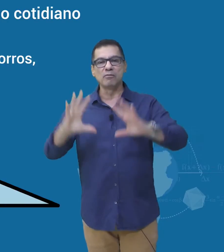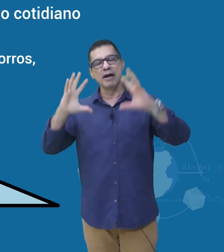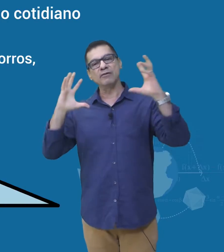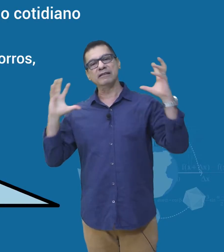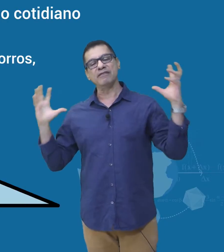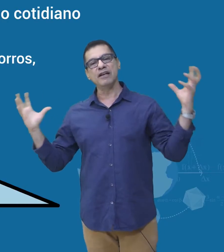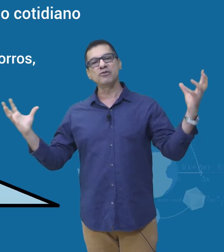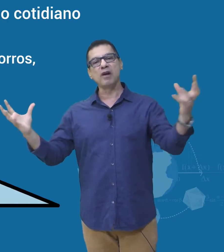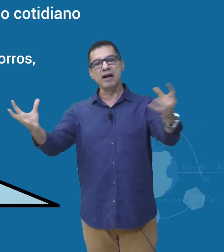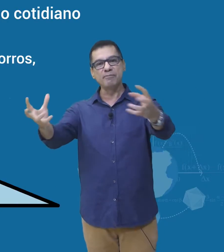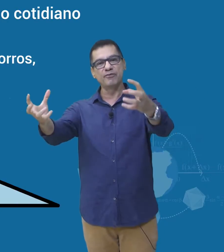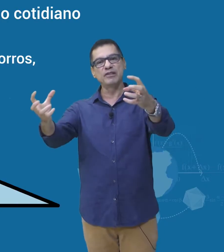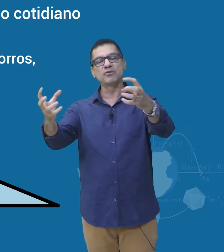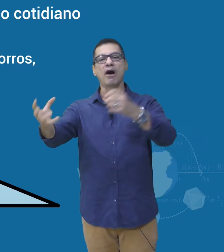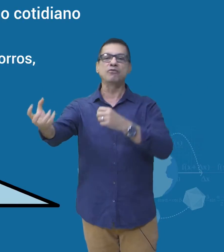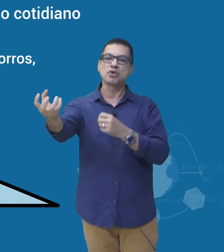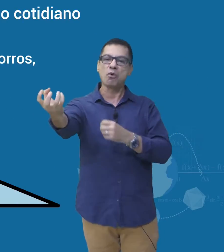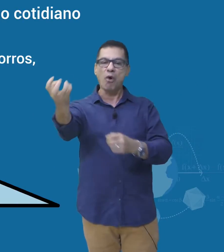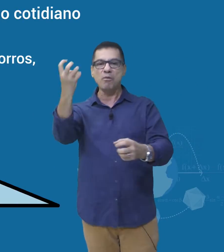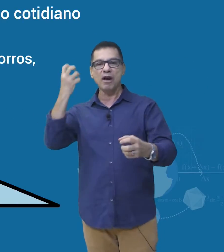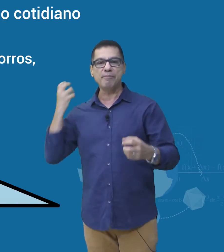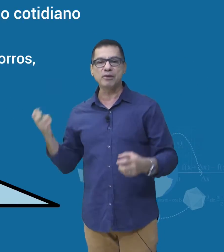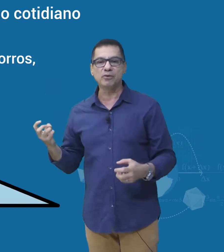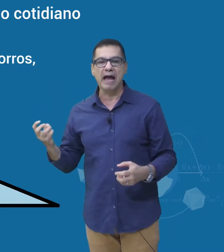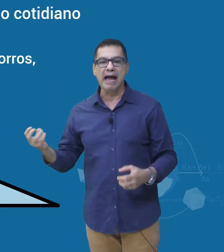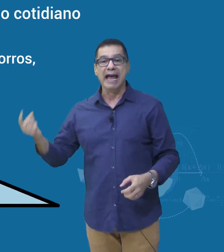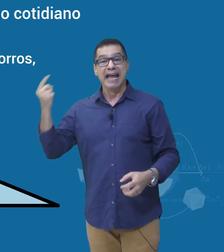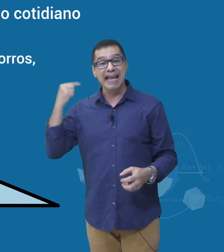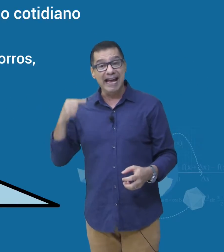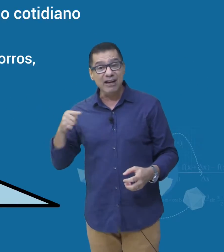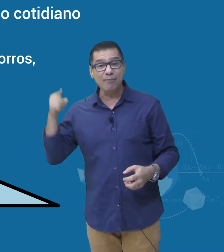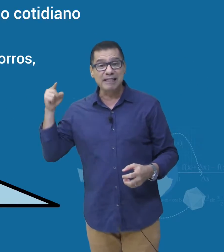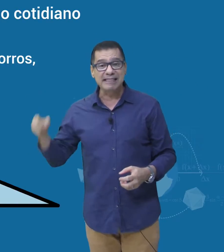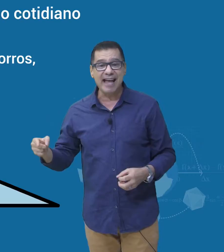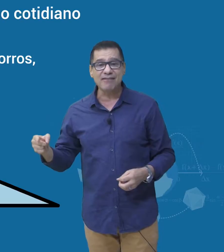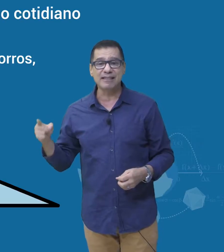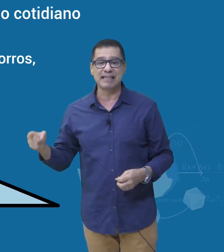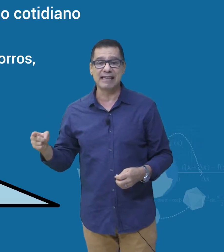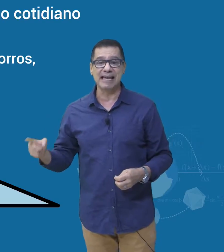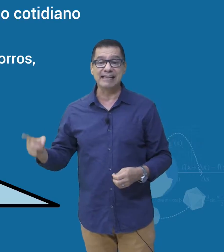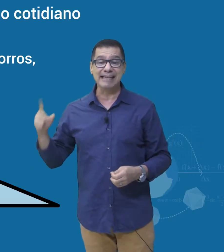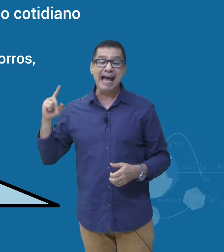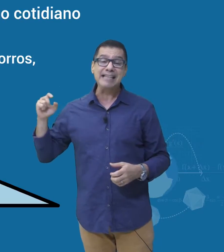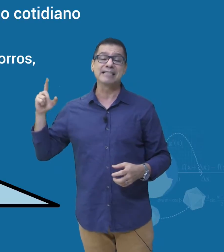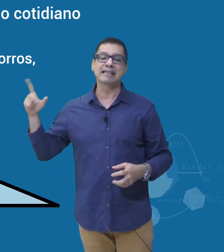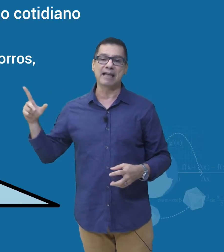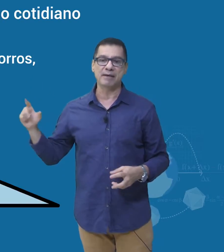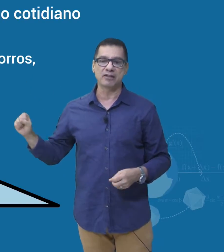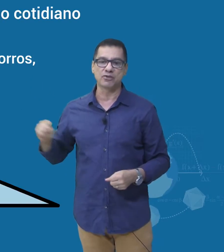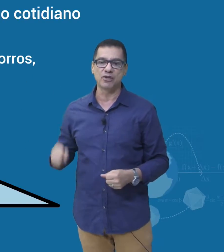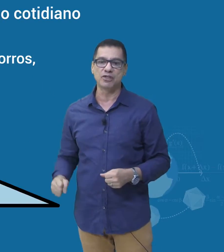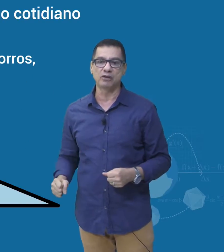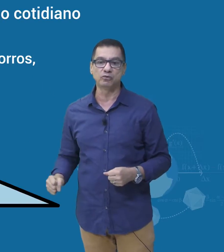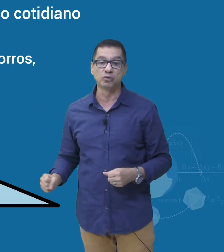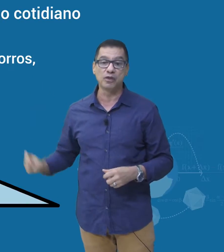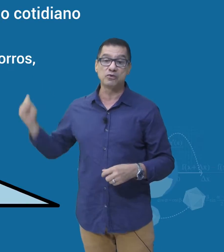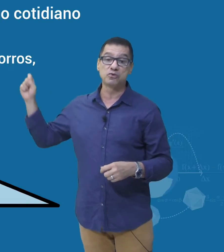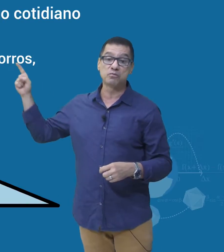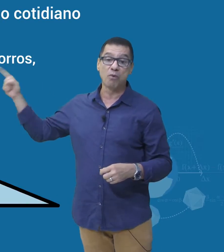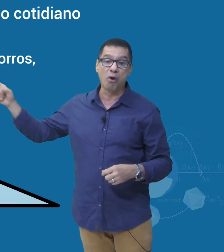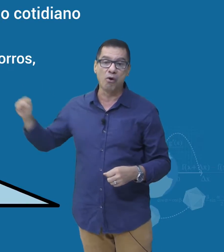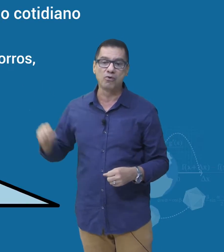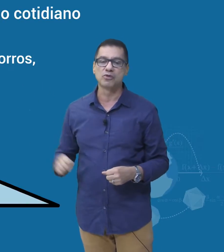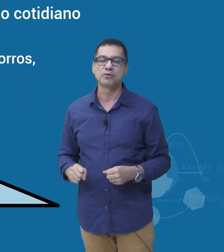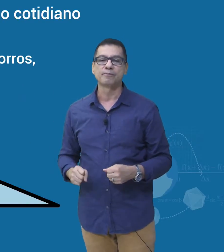ser humano através do campo visual de como capturar. E aí observa-se que nas determinações de alturas